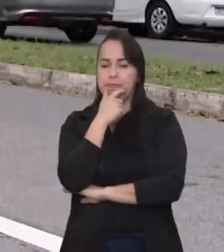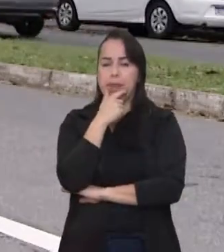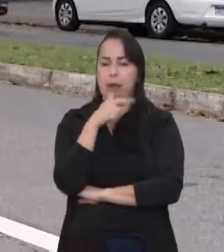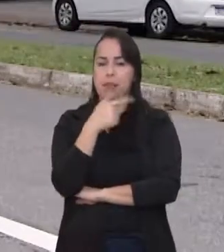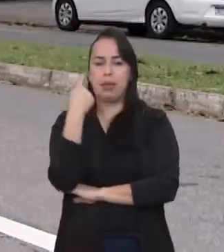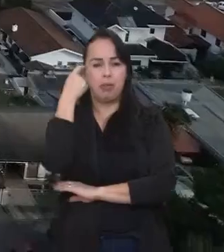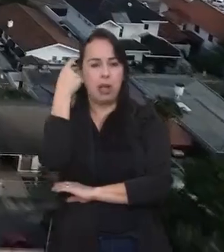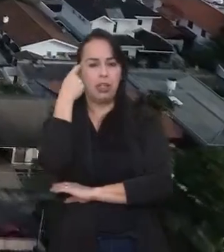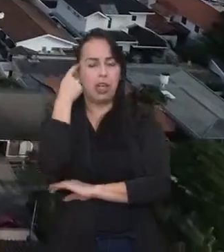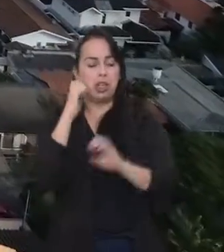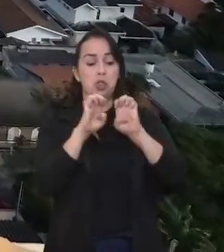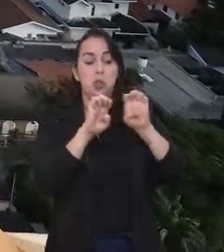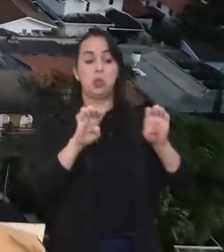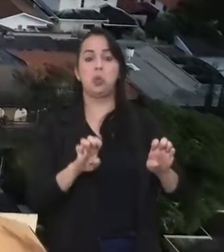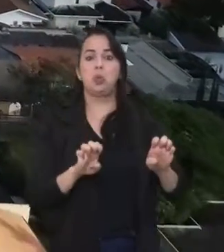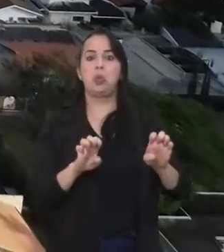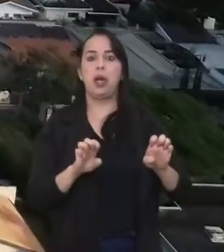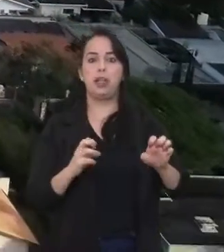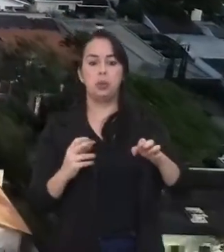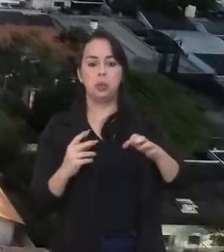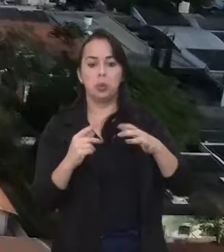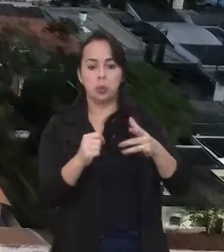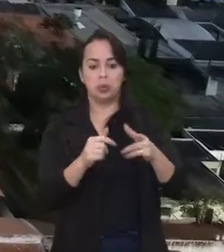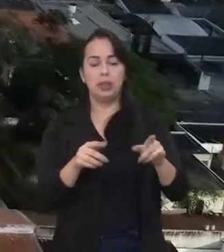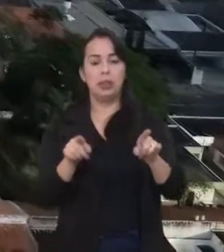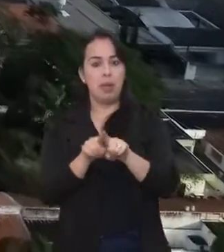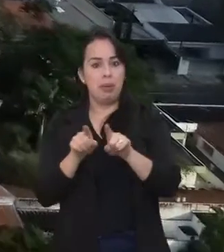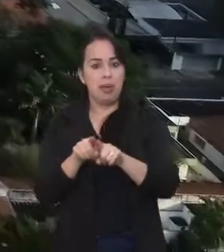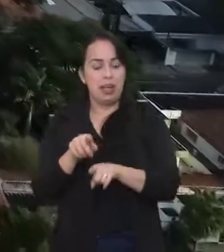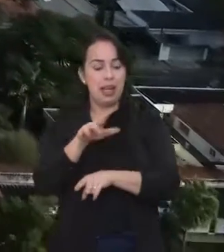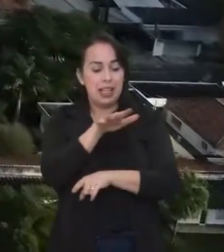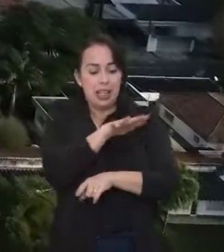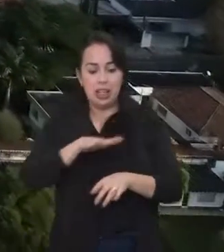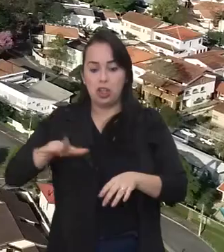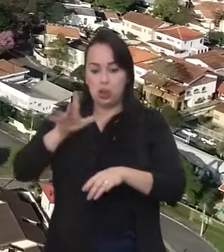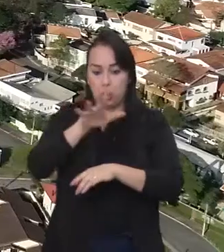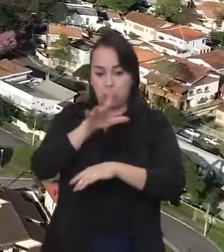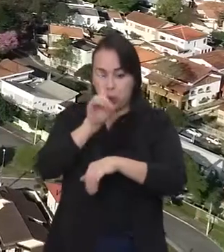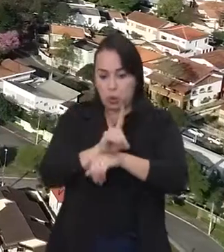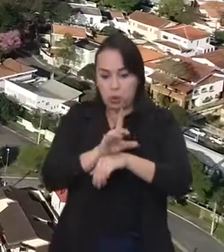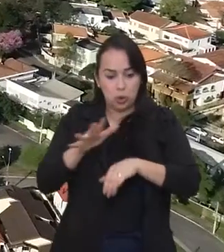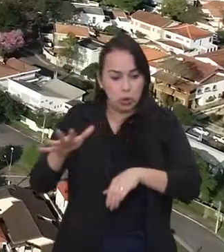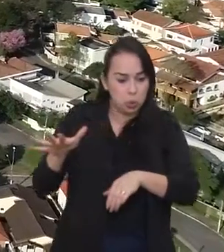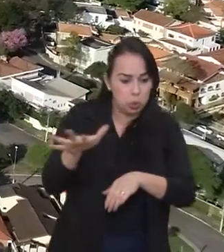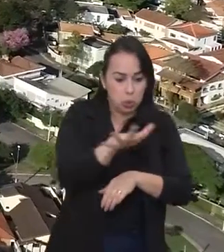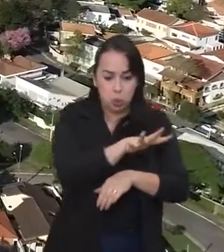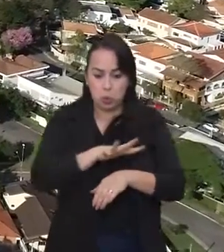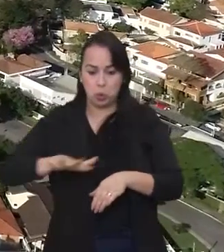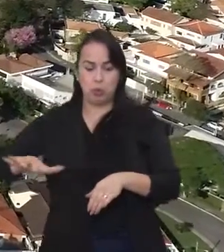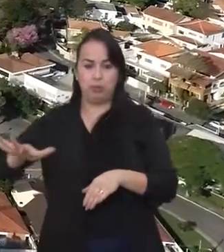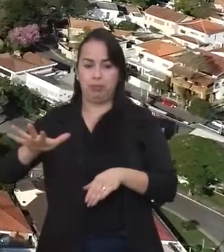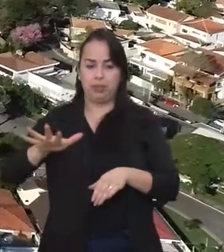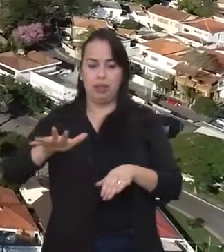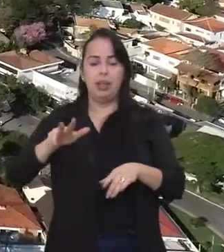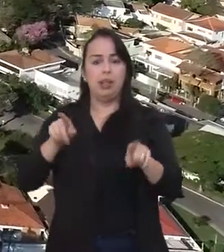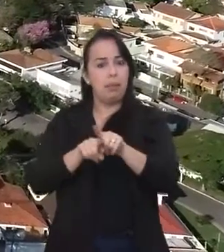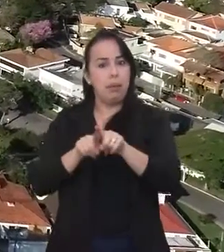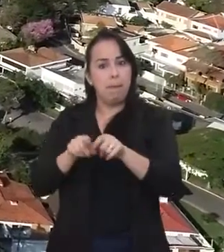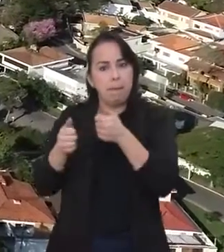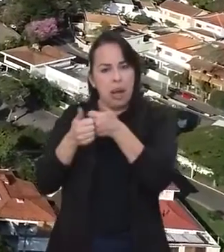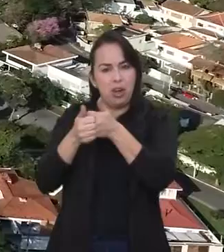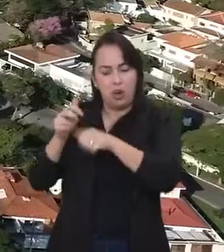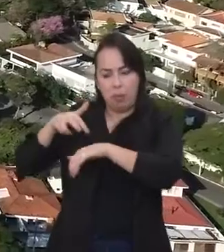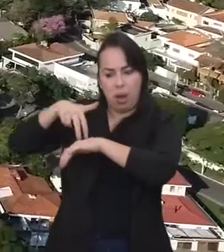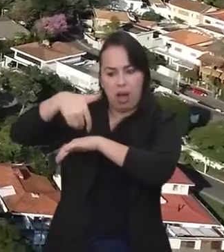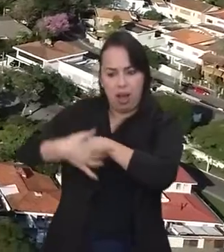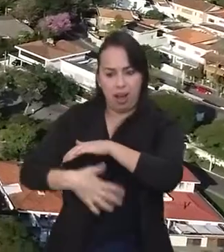estruturar o bairro. Que eles eram donos dessa parte aqui de todo o Banhado. O Banhado, toda aquela região lá era tudo